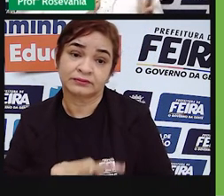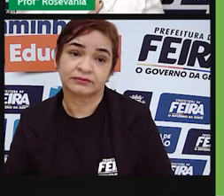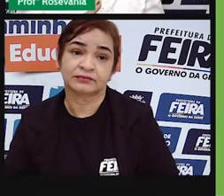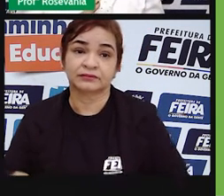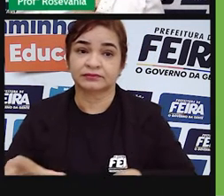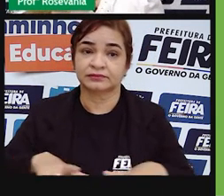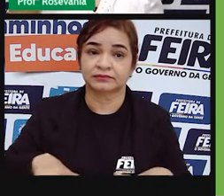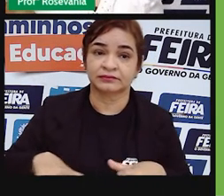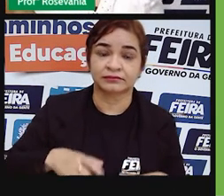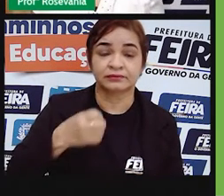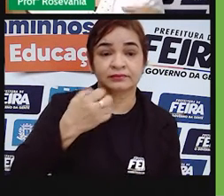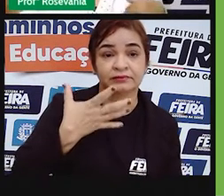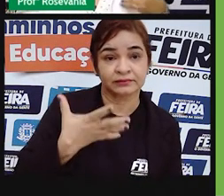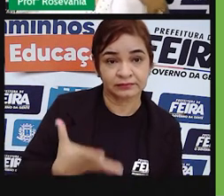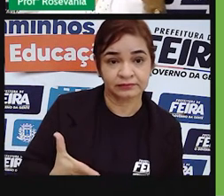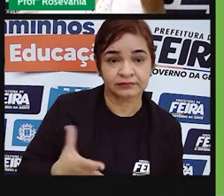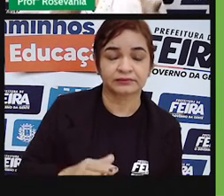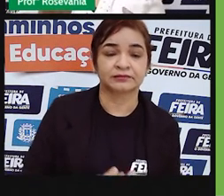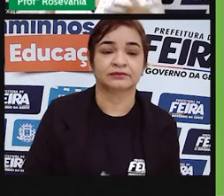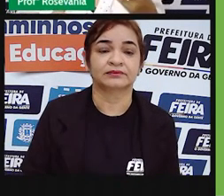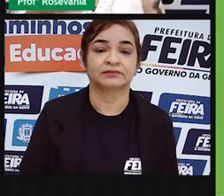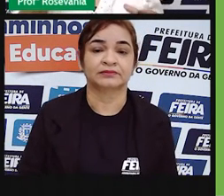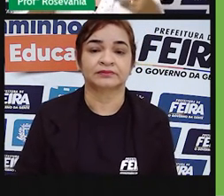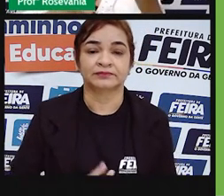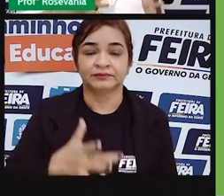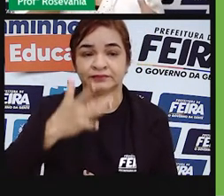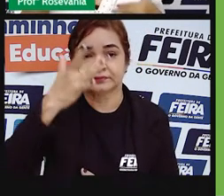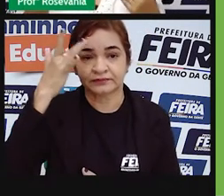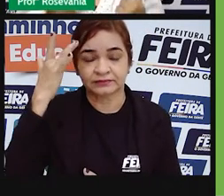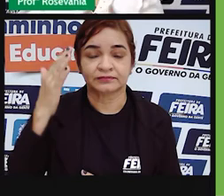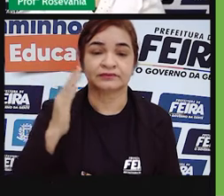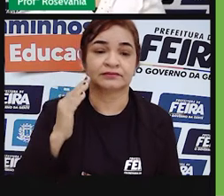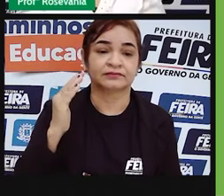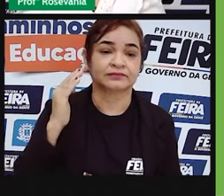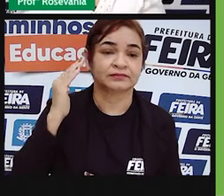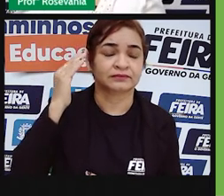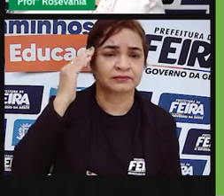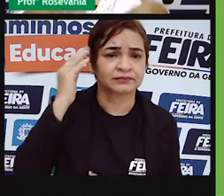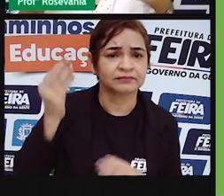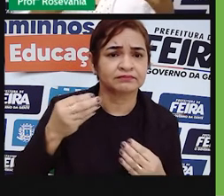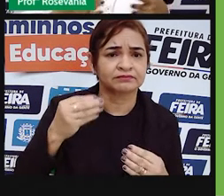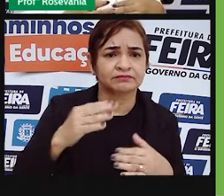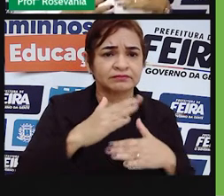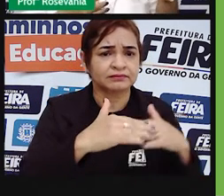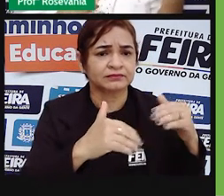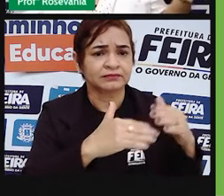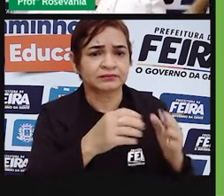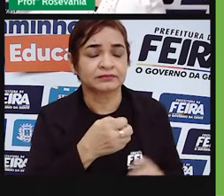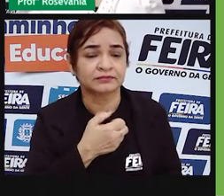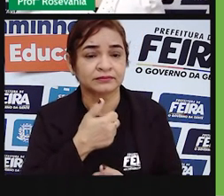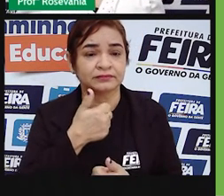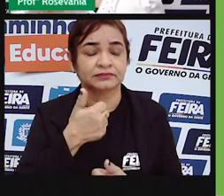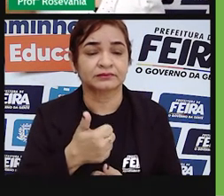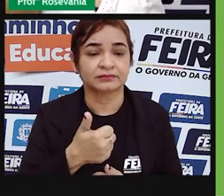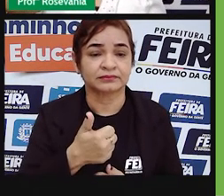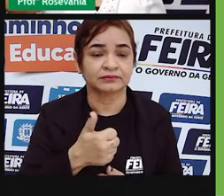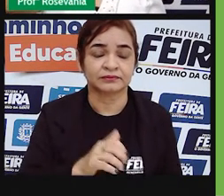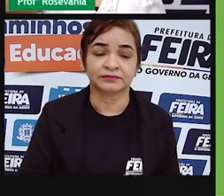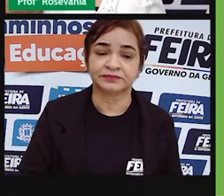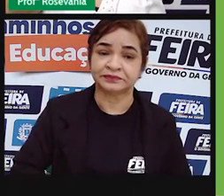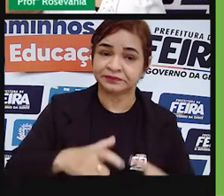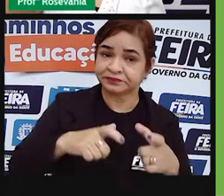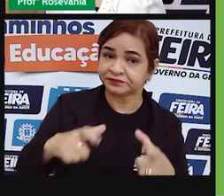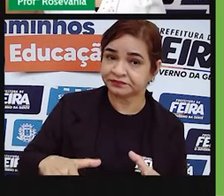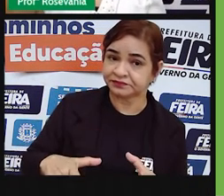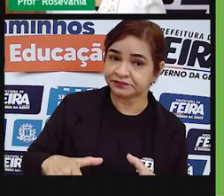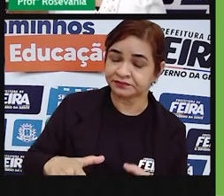melhores relações trabalhistas, né, um reconhecimento profissional, alguma coisa assim, aí eu vou buscar uma outra cidade. Eu pode